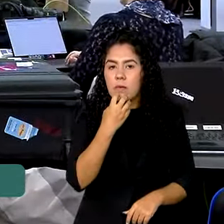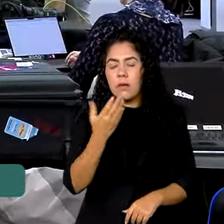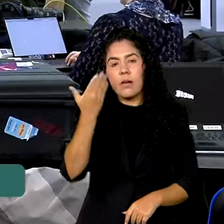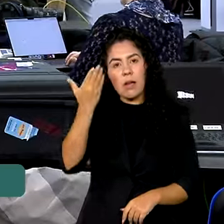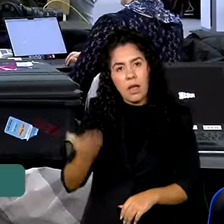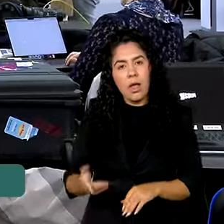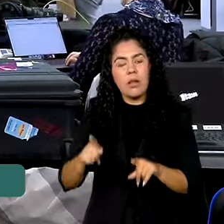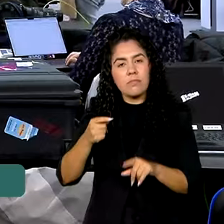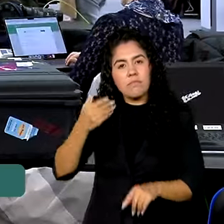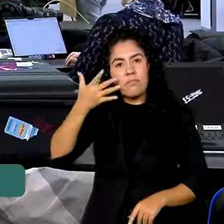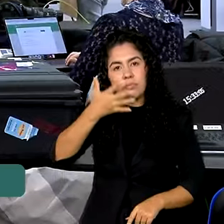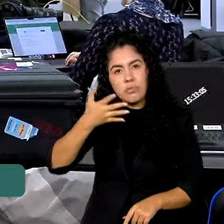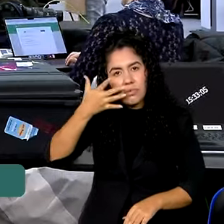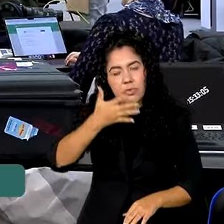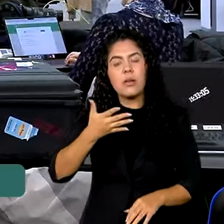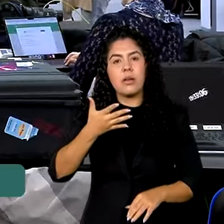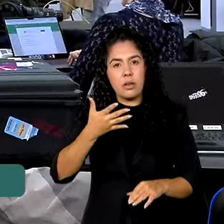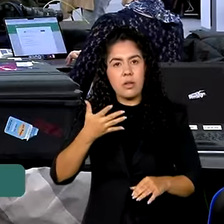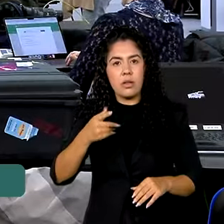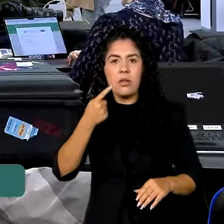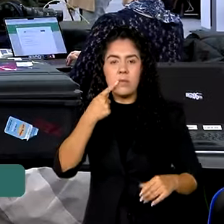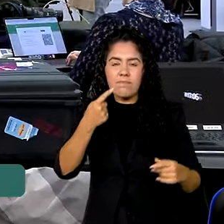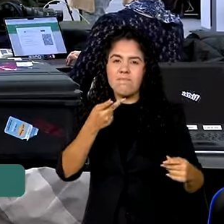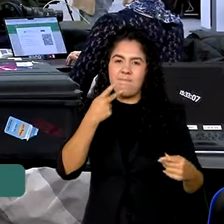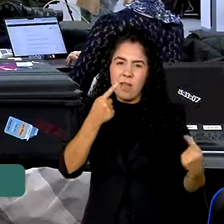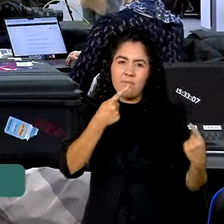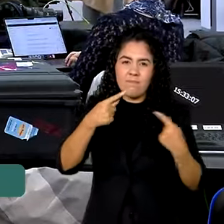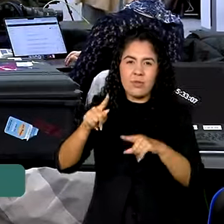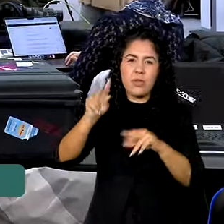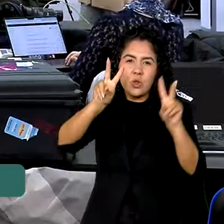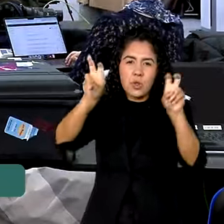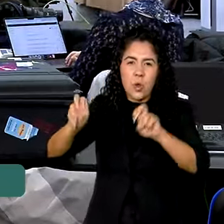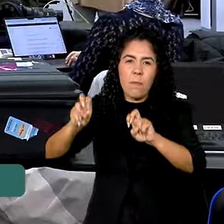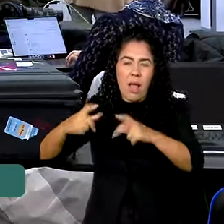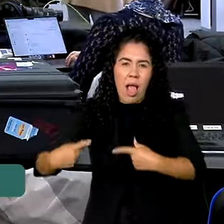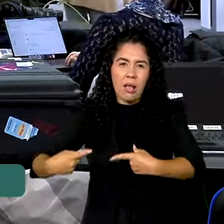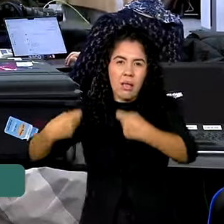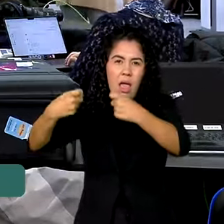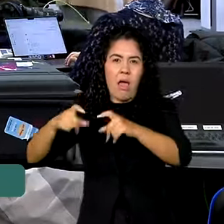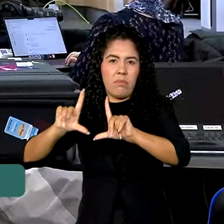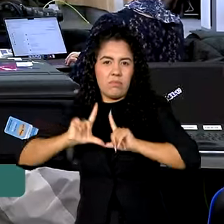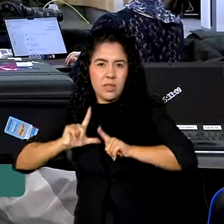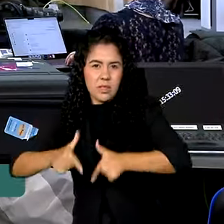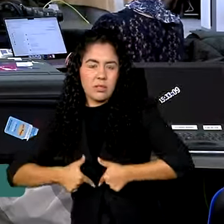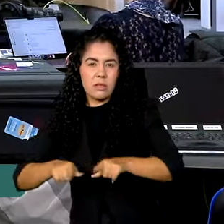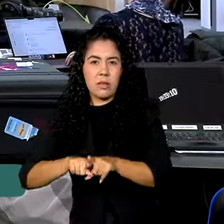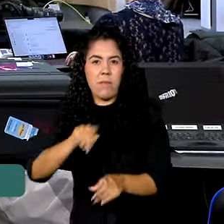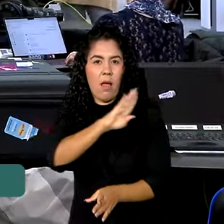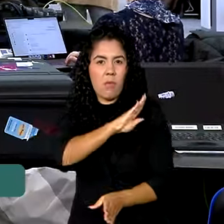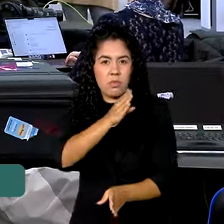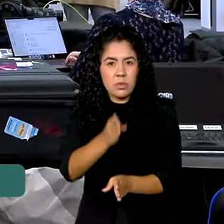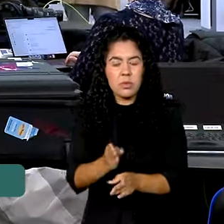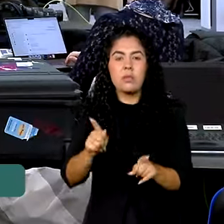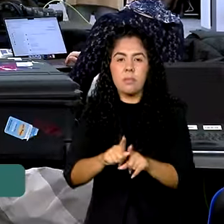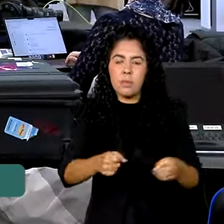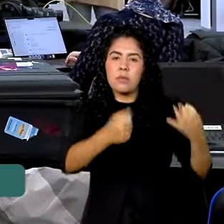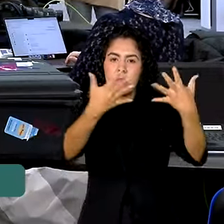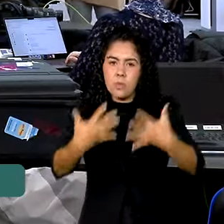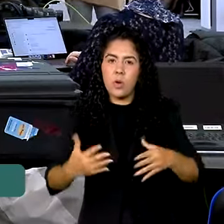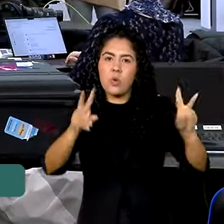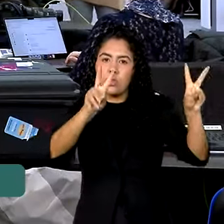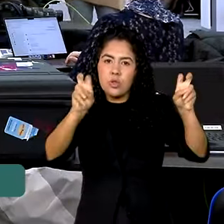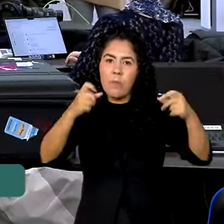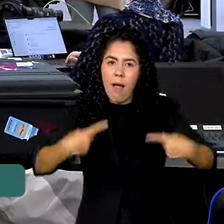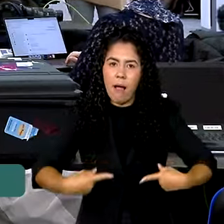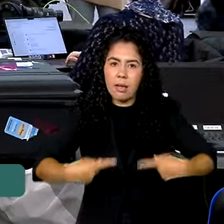discursou e voltou a criticar Israel pelo conflito na faixa de gaza ele falou ainda sobre a guerra entre Rússia e Ucrânia